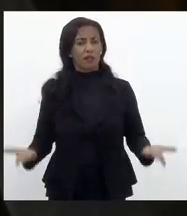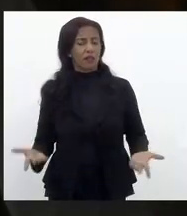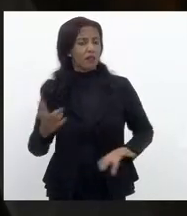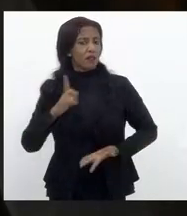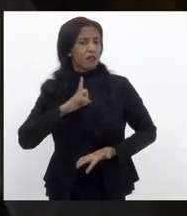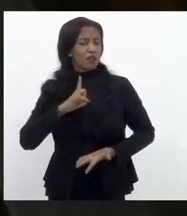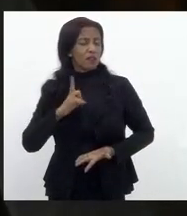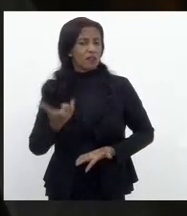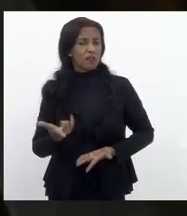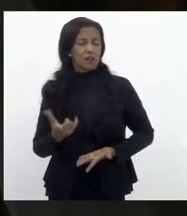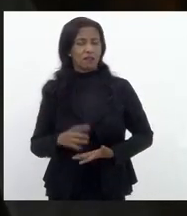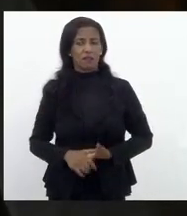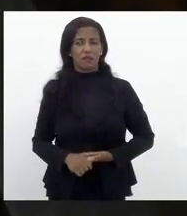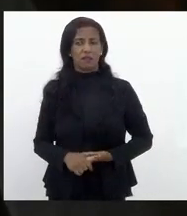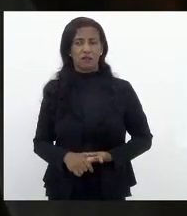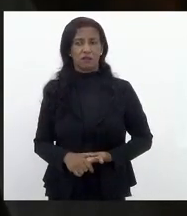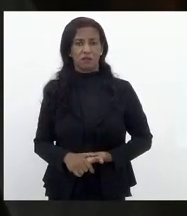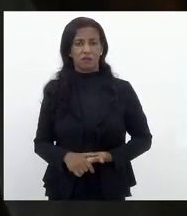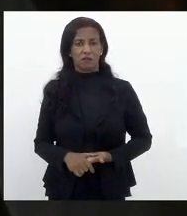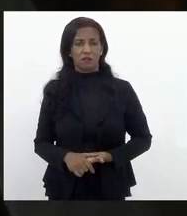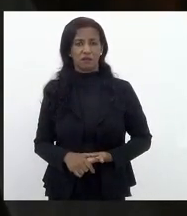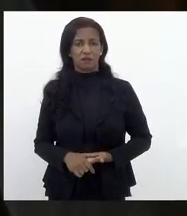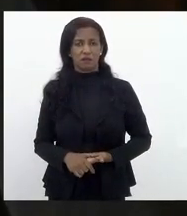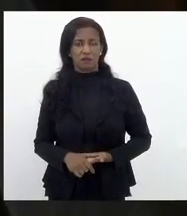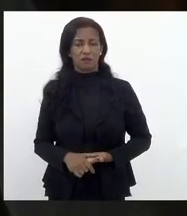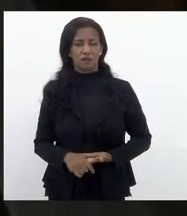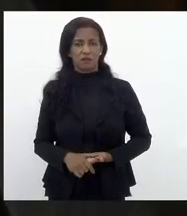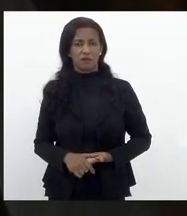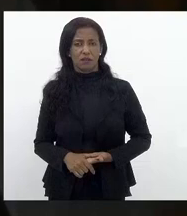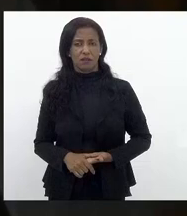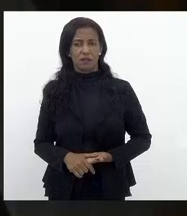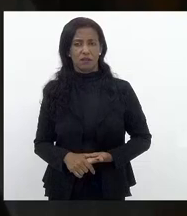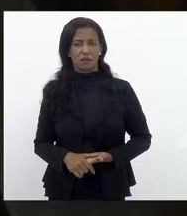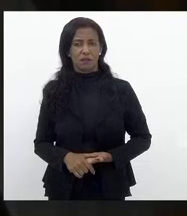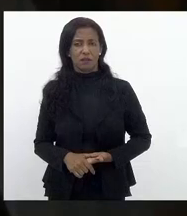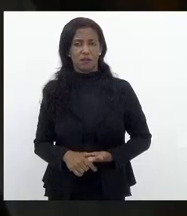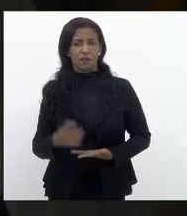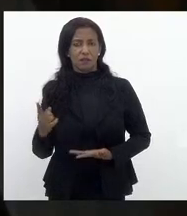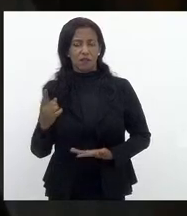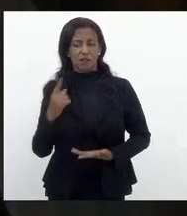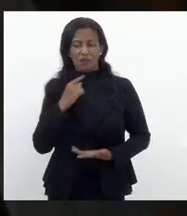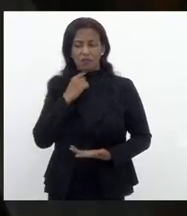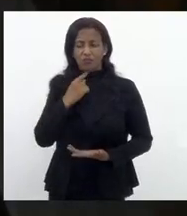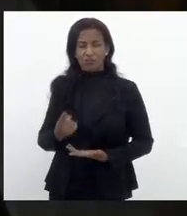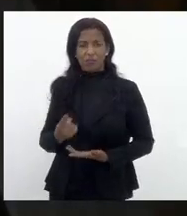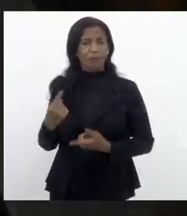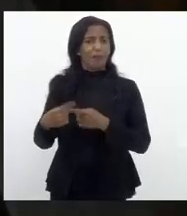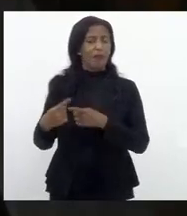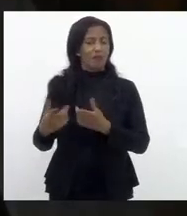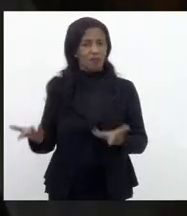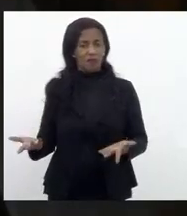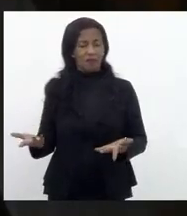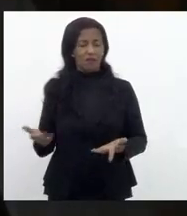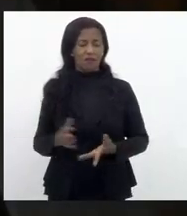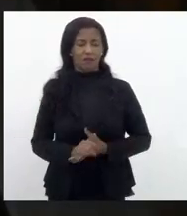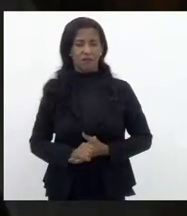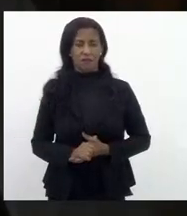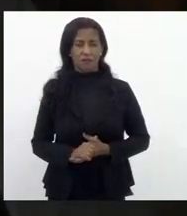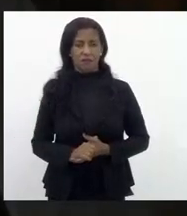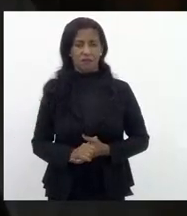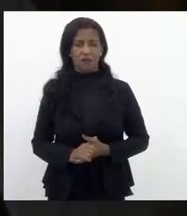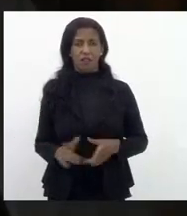ter essa essa essa essa a hipótese e além do mais